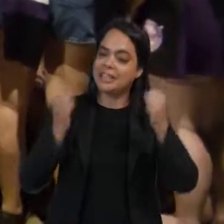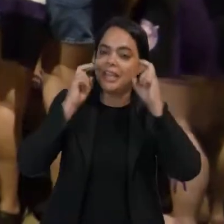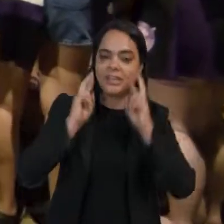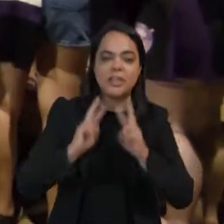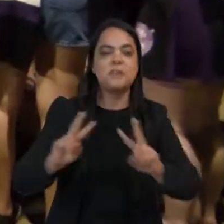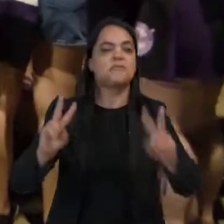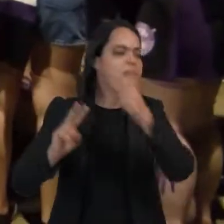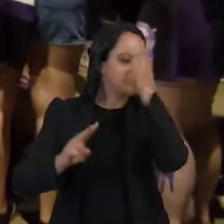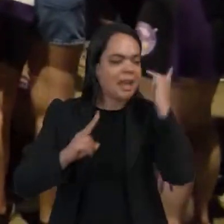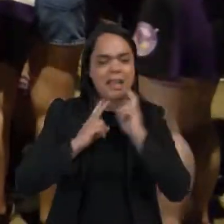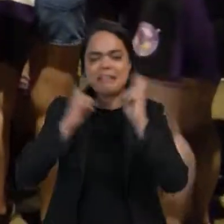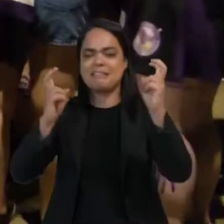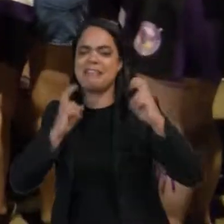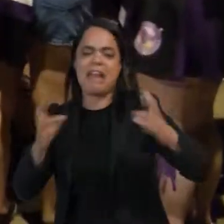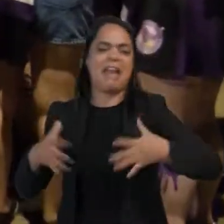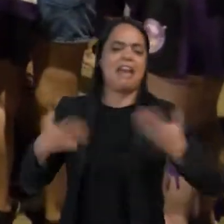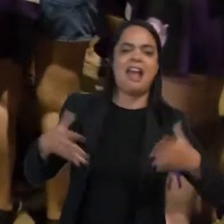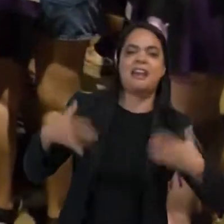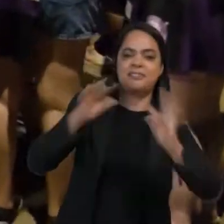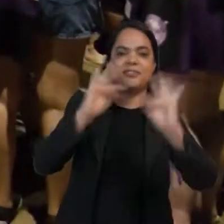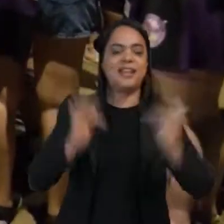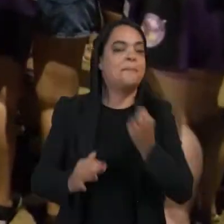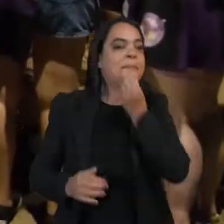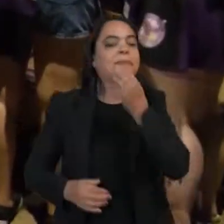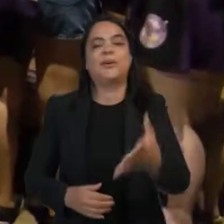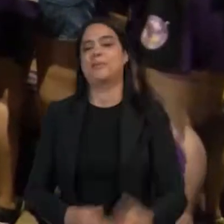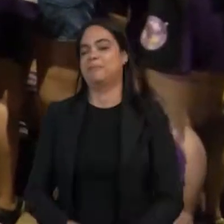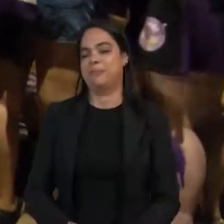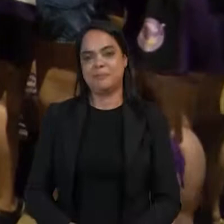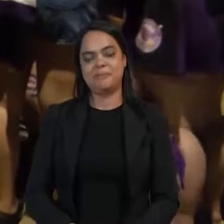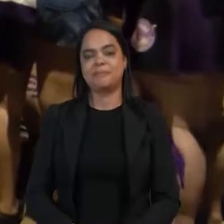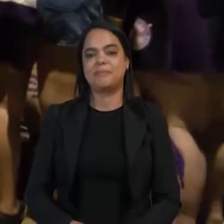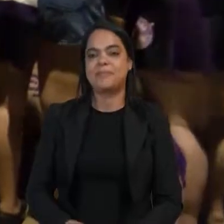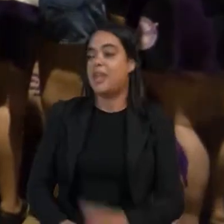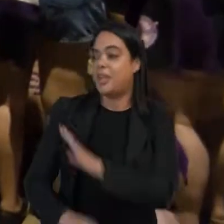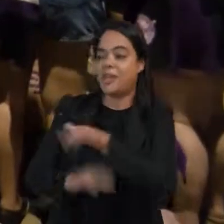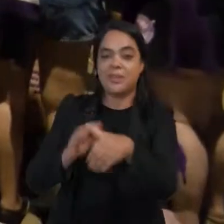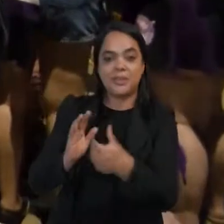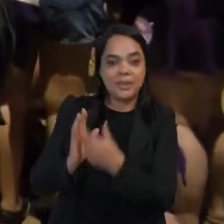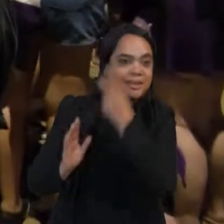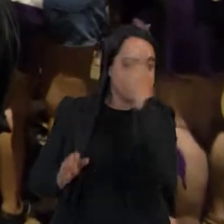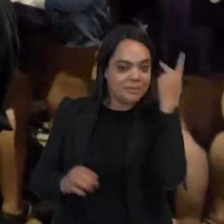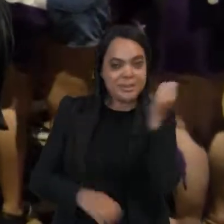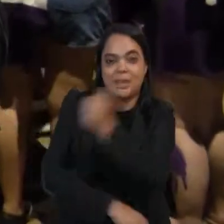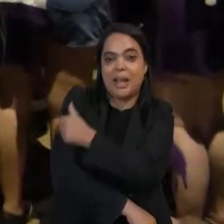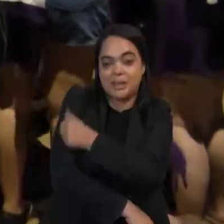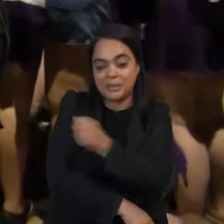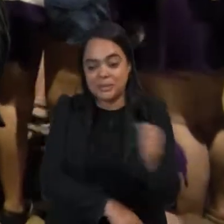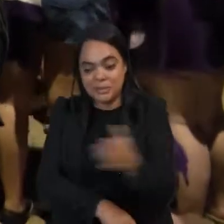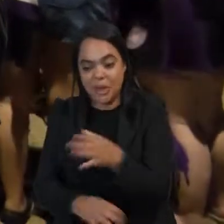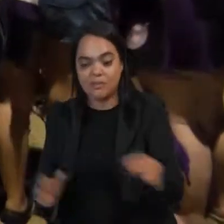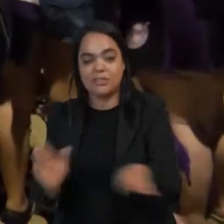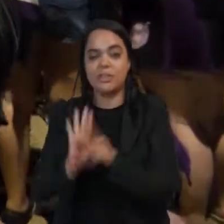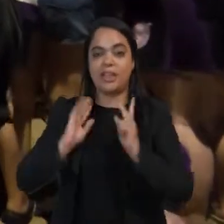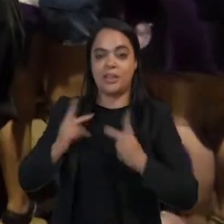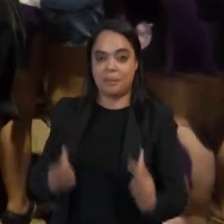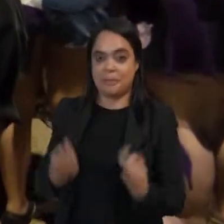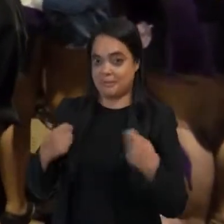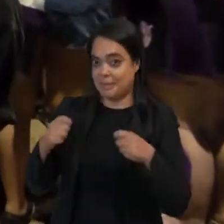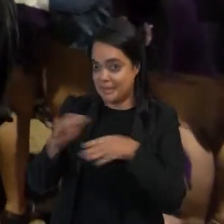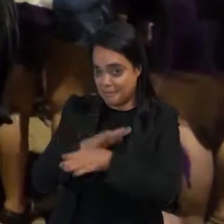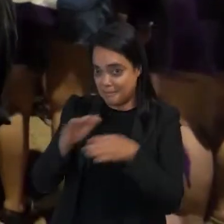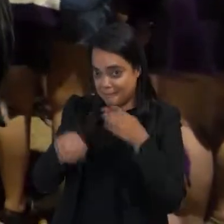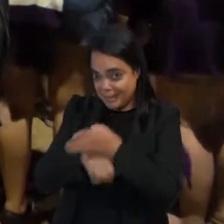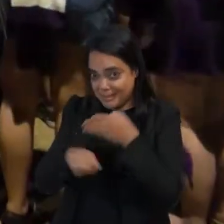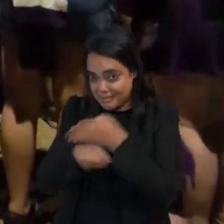bom ver os gritos de guerra, todo mundo animado, todo mundo feliz, é muito bom, véi. E todo calouro bom que entra aqui na Humanas tem que participar de algum